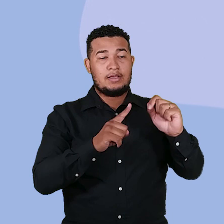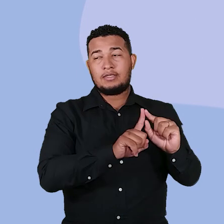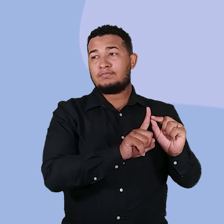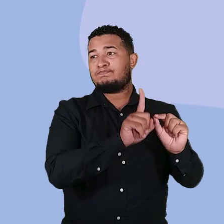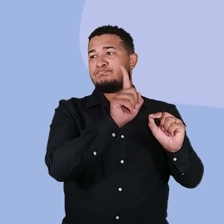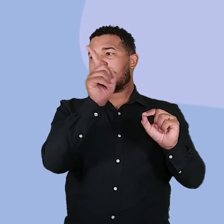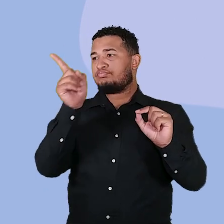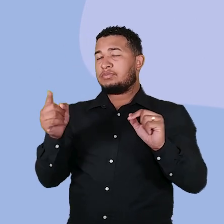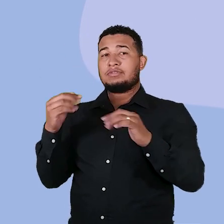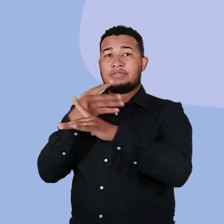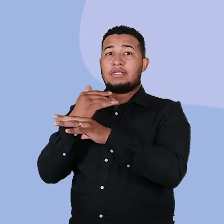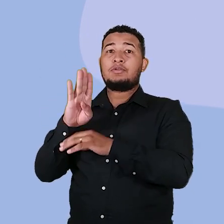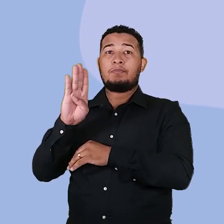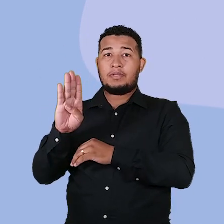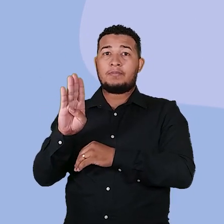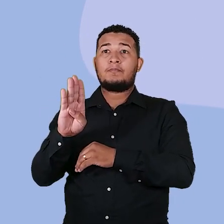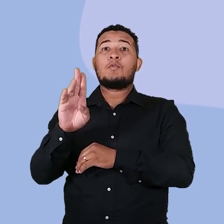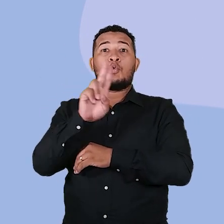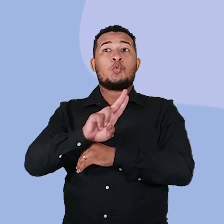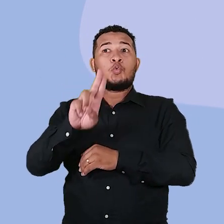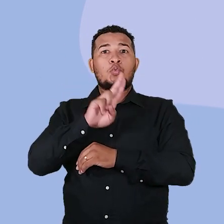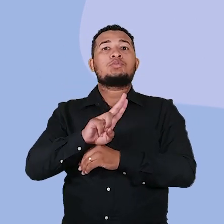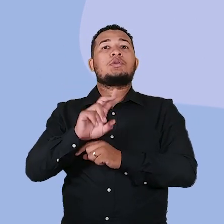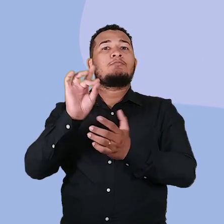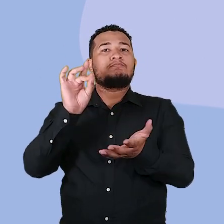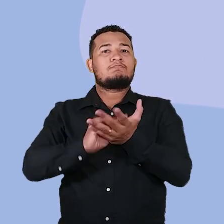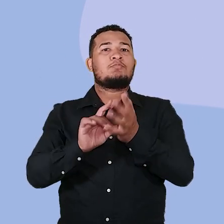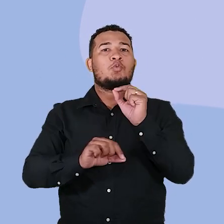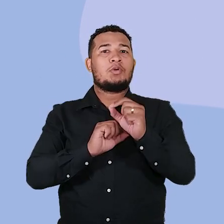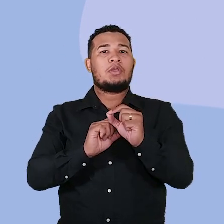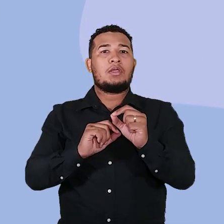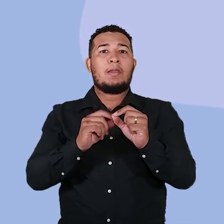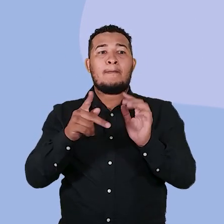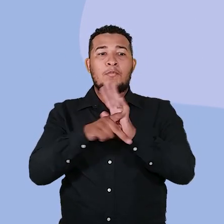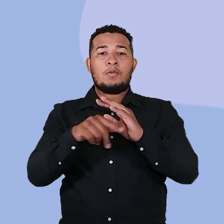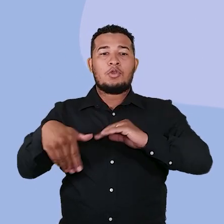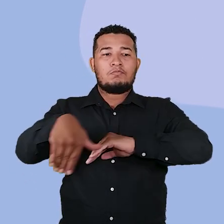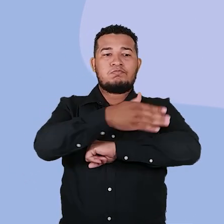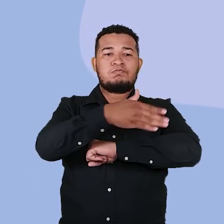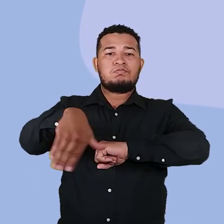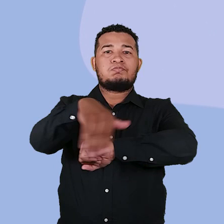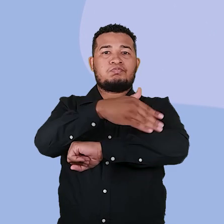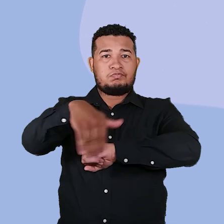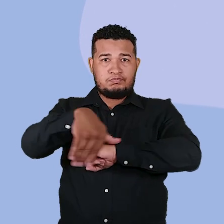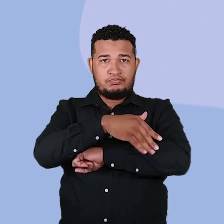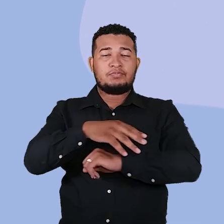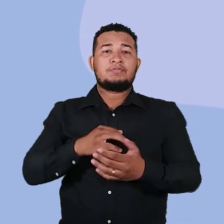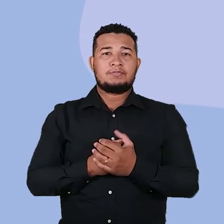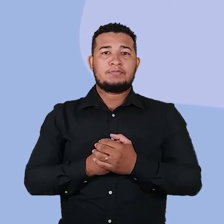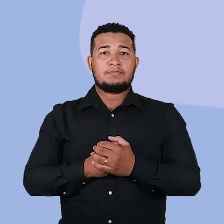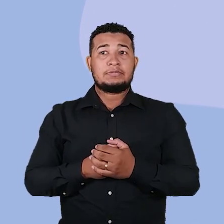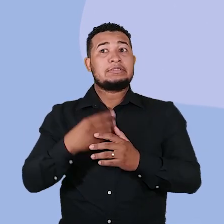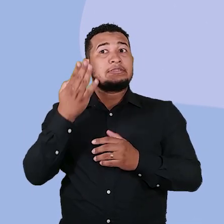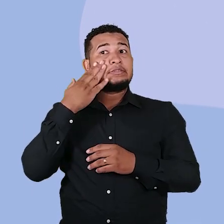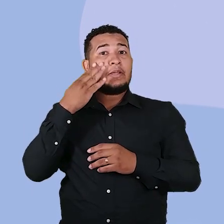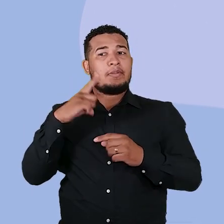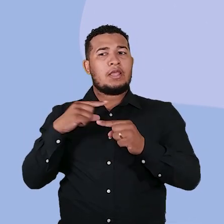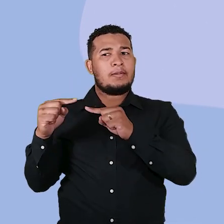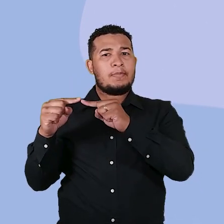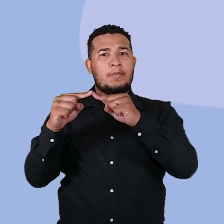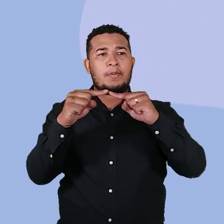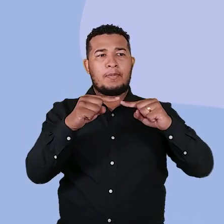da cidade a para a cidade b usando exatamente duas das vias indicadas